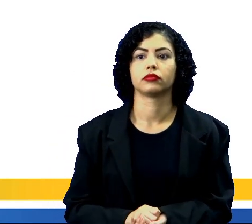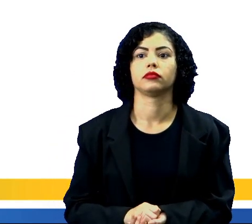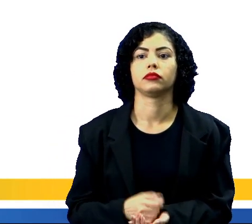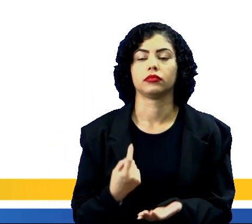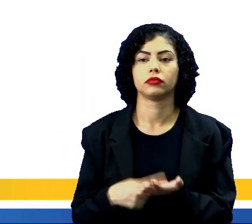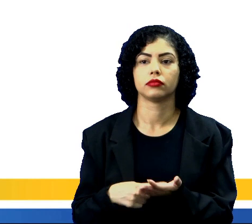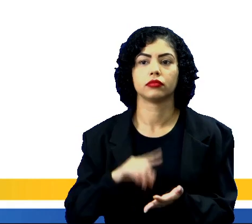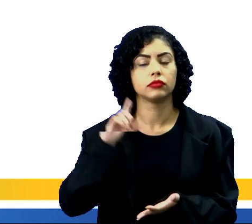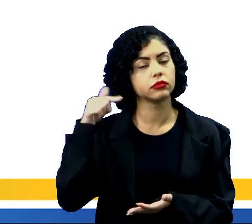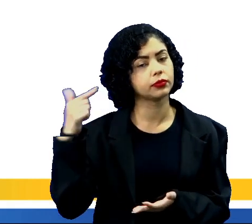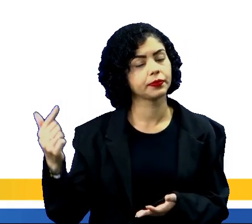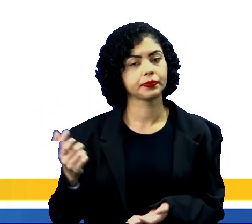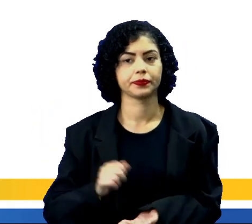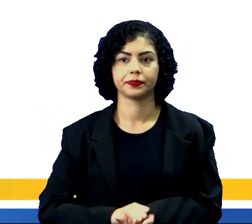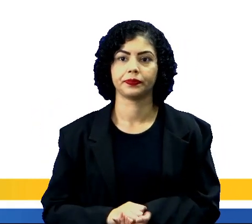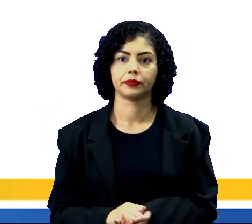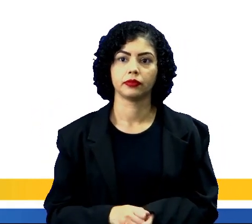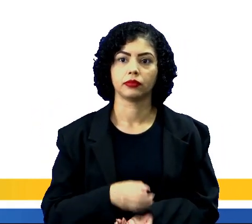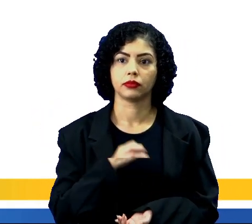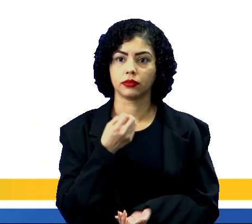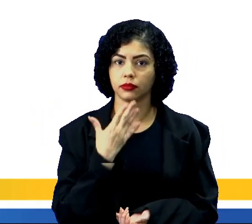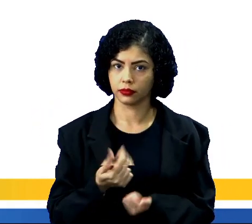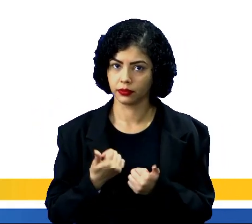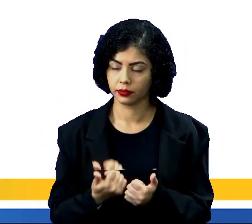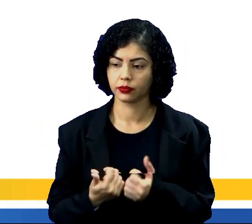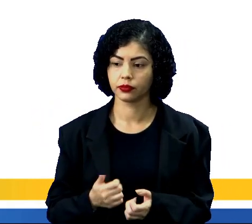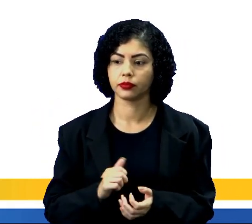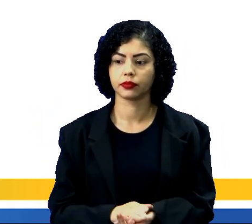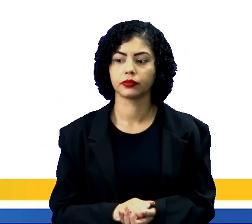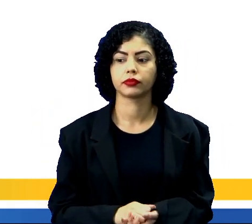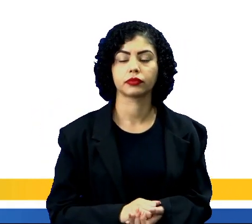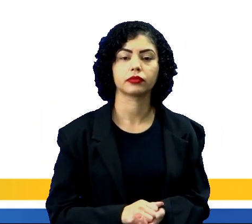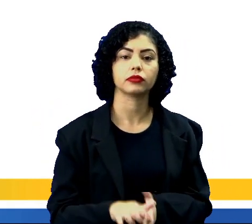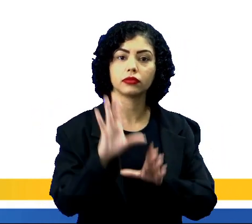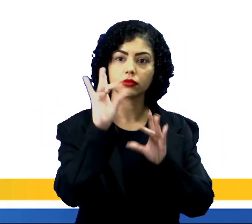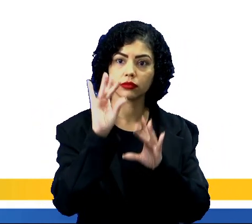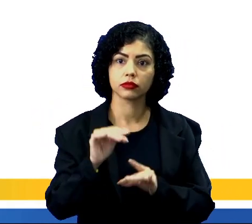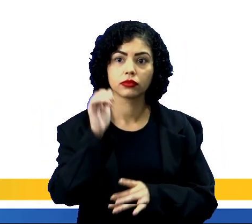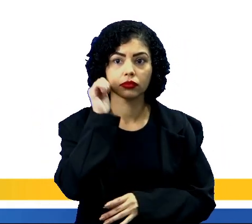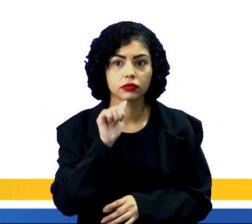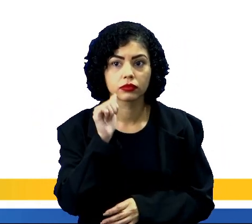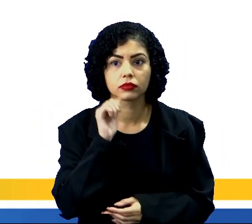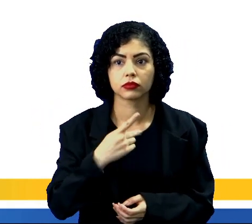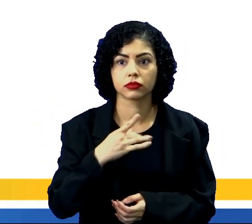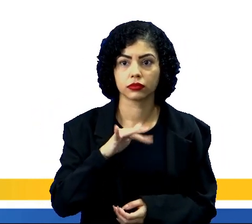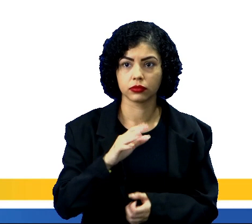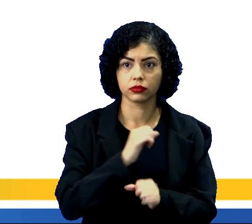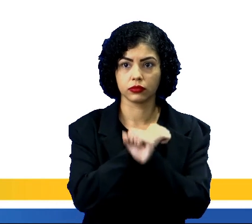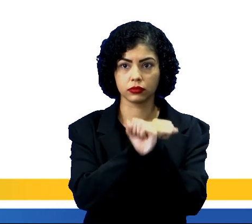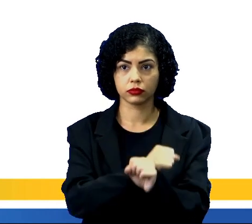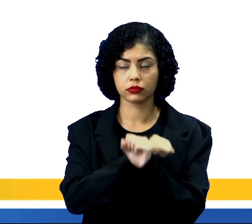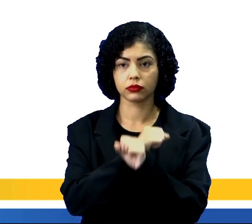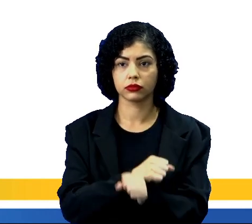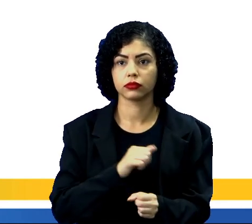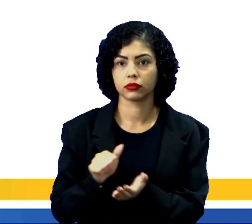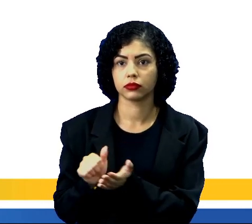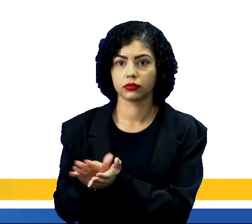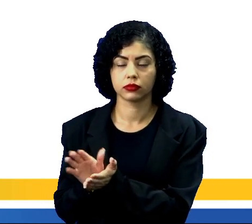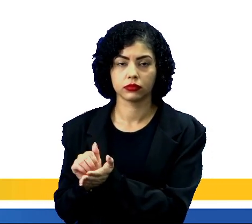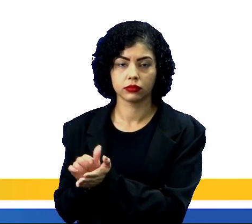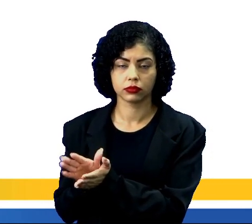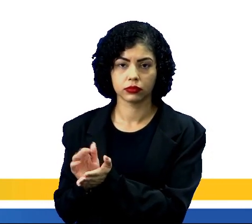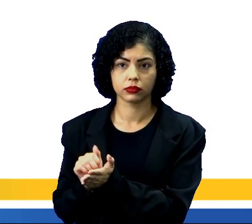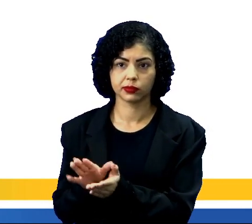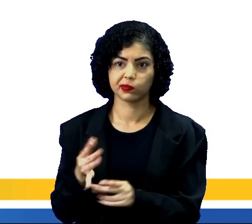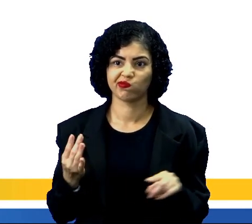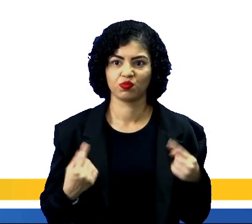acordos, né, entre outras questões. Tá certo? É importante nós destacarmos que as mulheres, os plebeus e os escravos